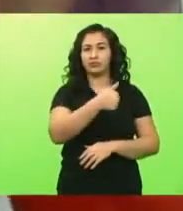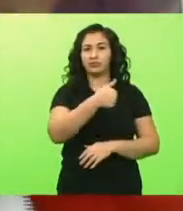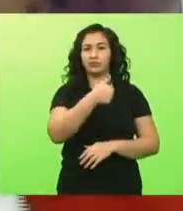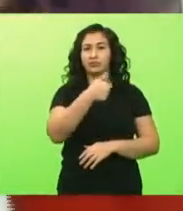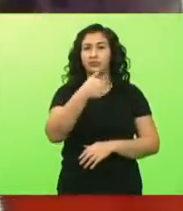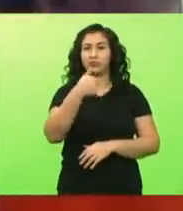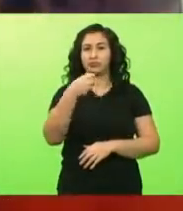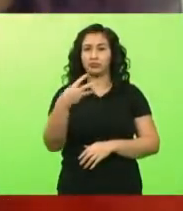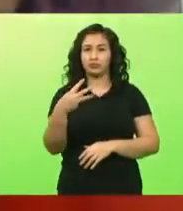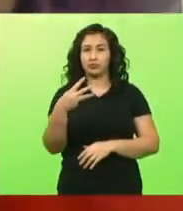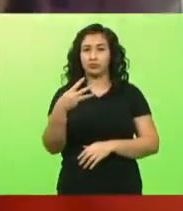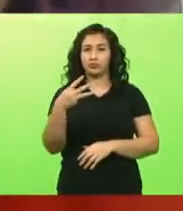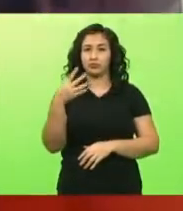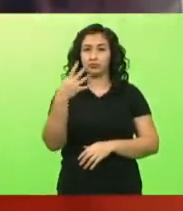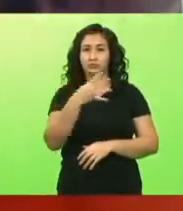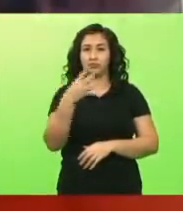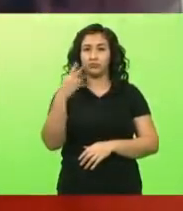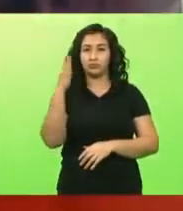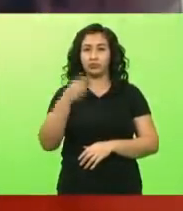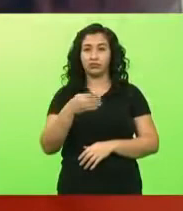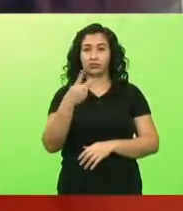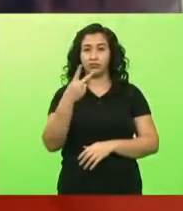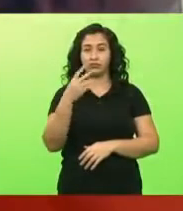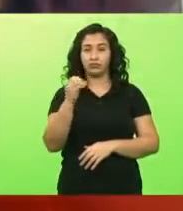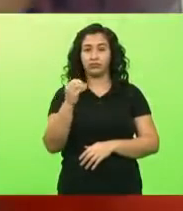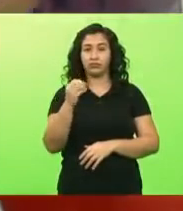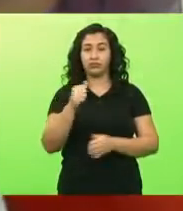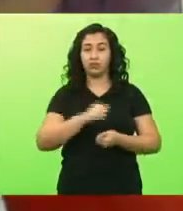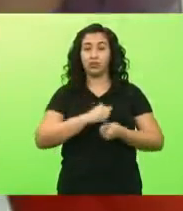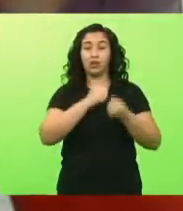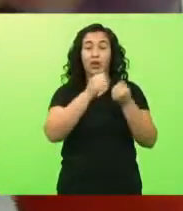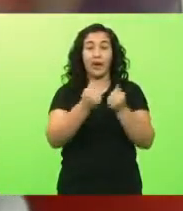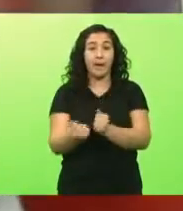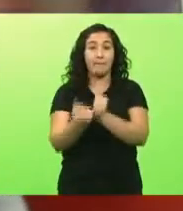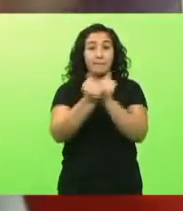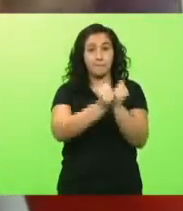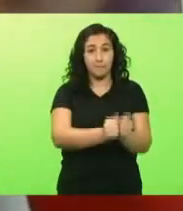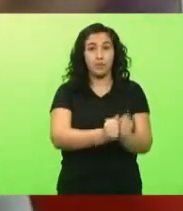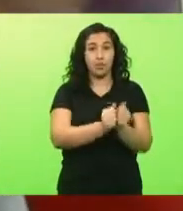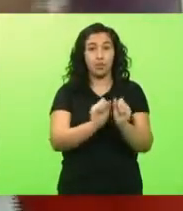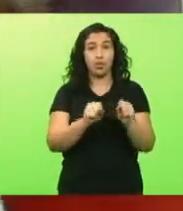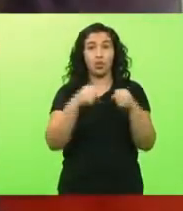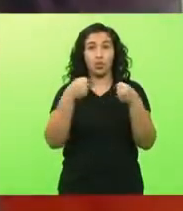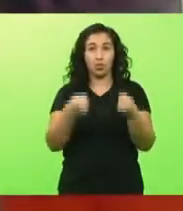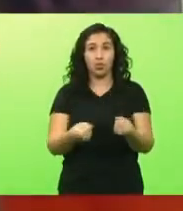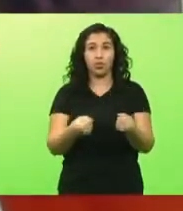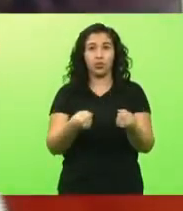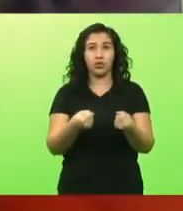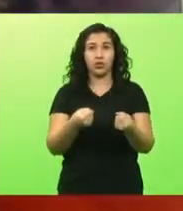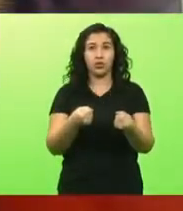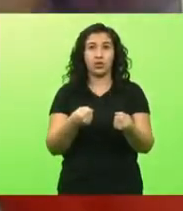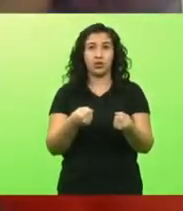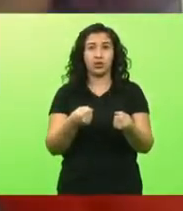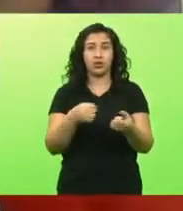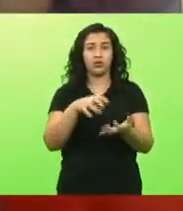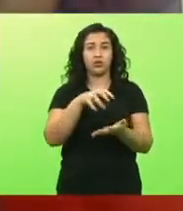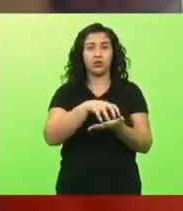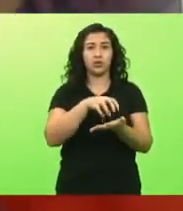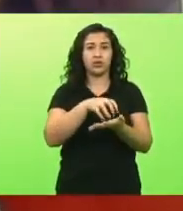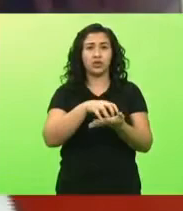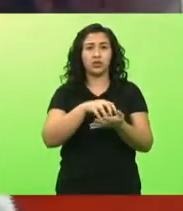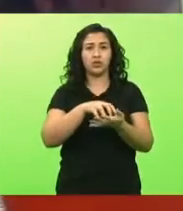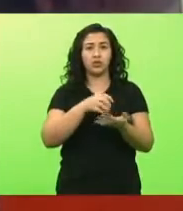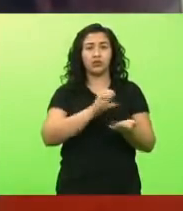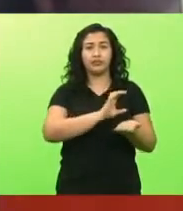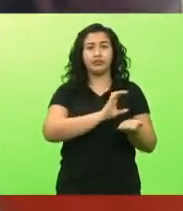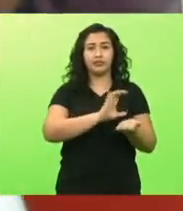1344/20. Eu quero anunciar aqui o meu apoio à luta de Sara para a instalação do centro de distribuição do Mercado